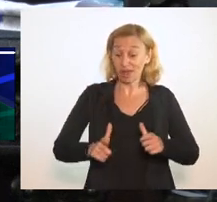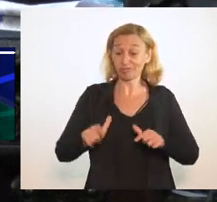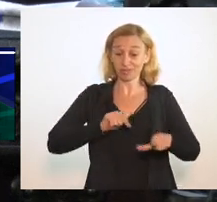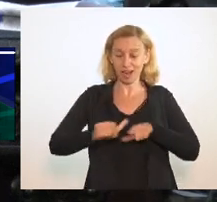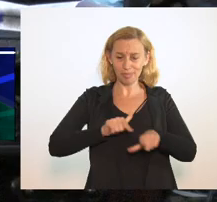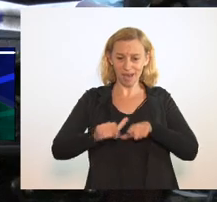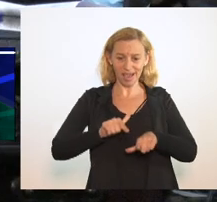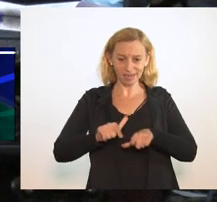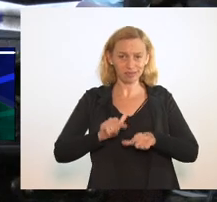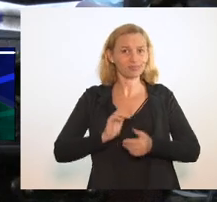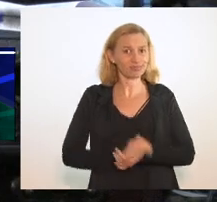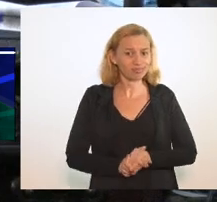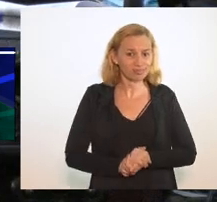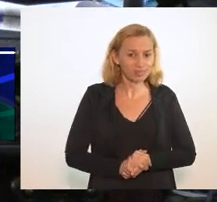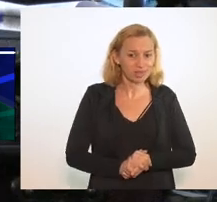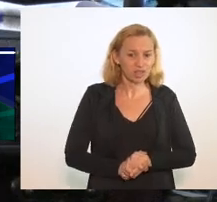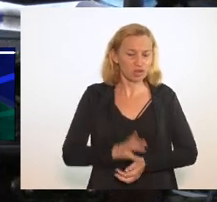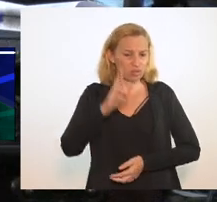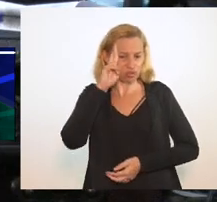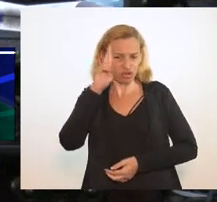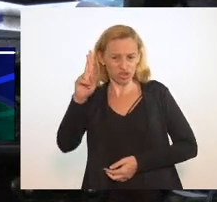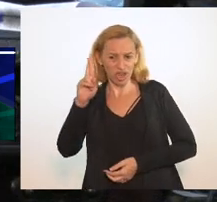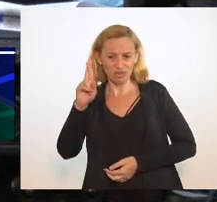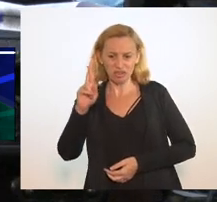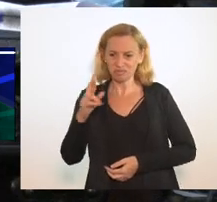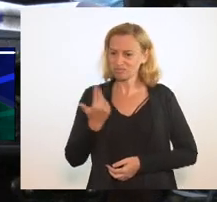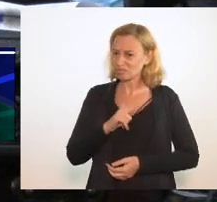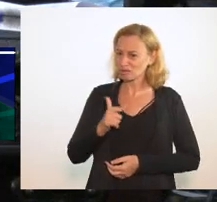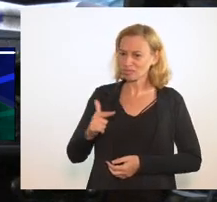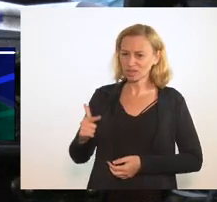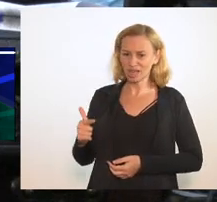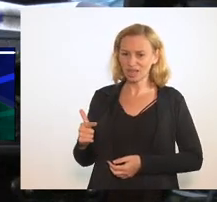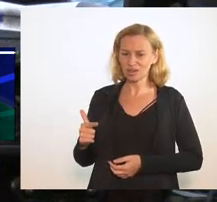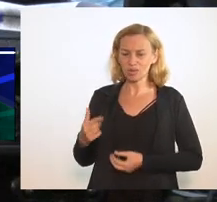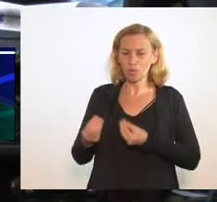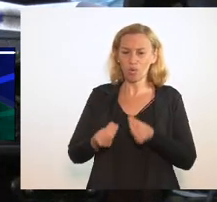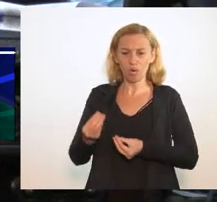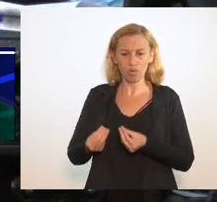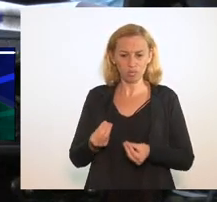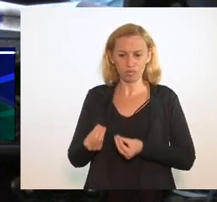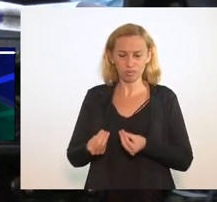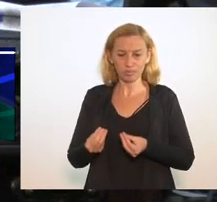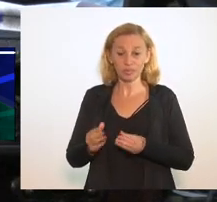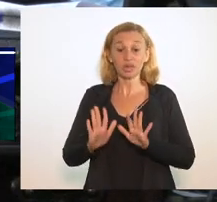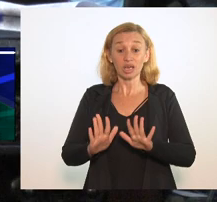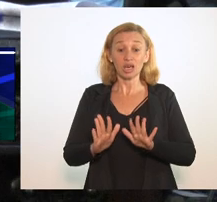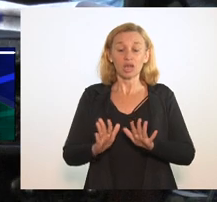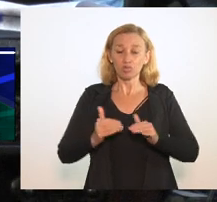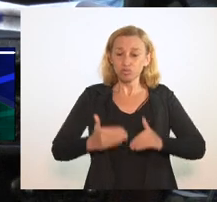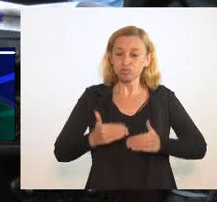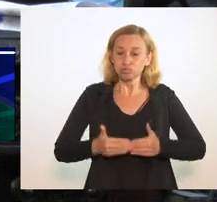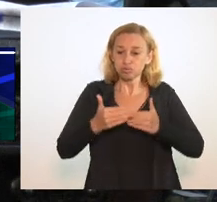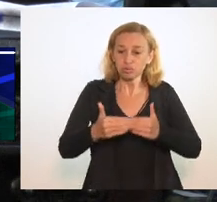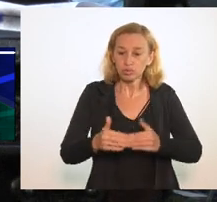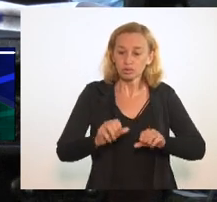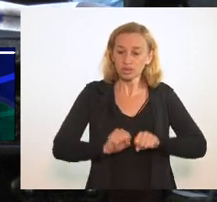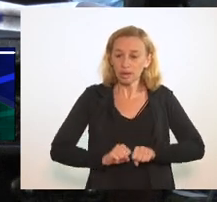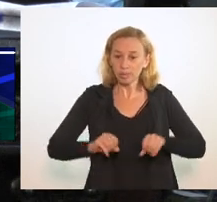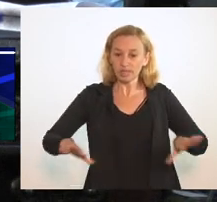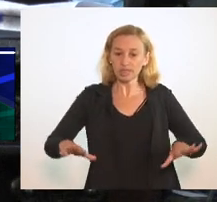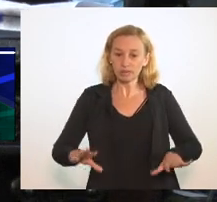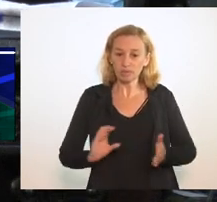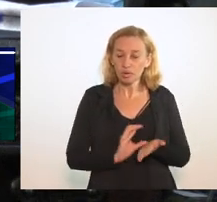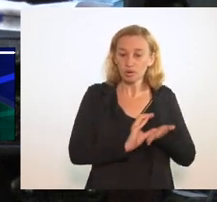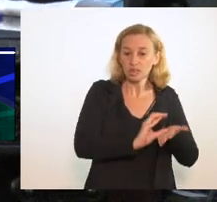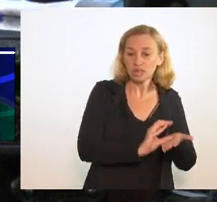sem os quais os patrões não lucrariam. Com o avanço da pandemia, o auxílio